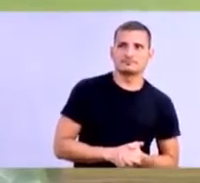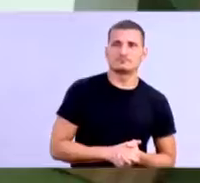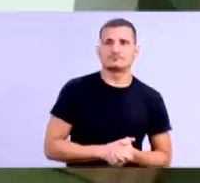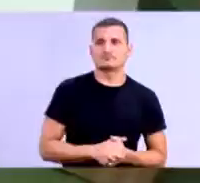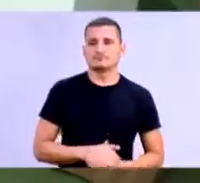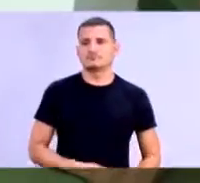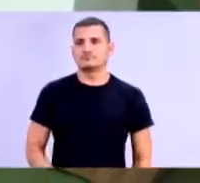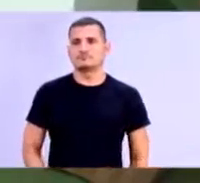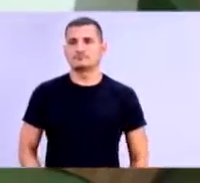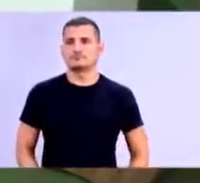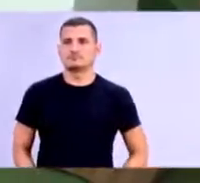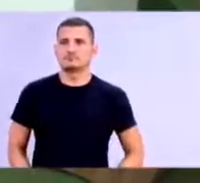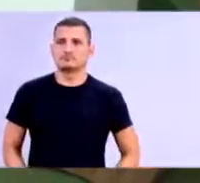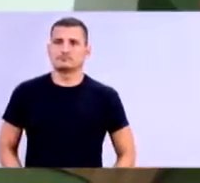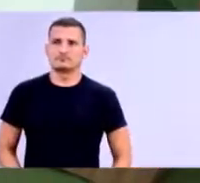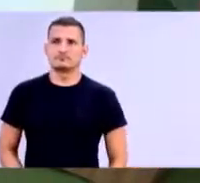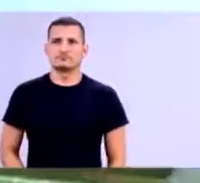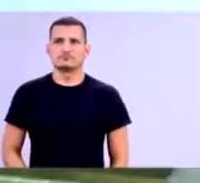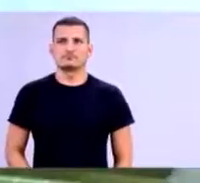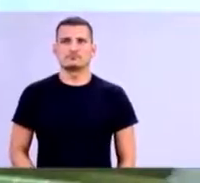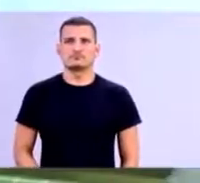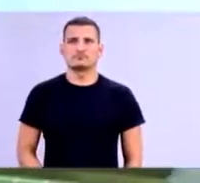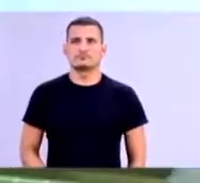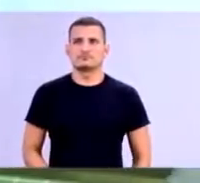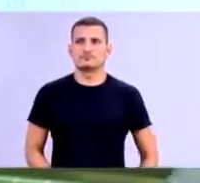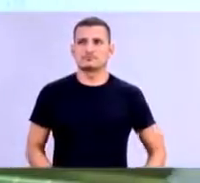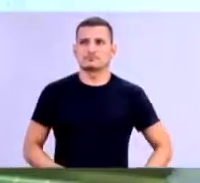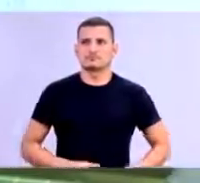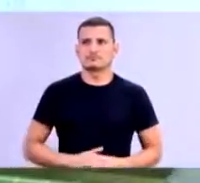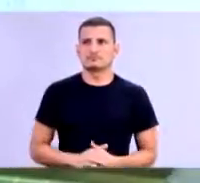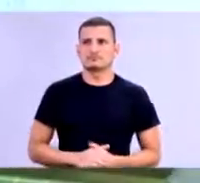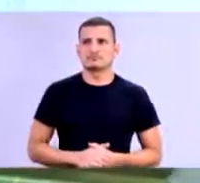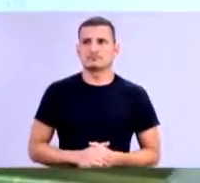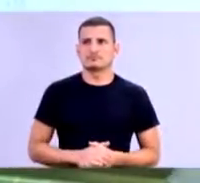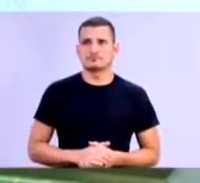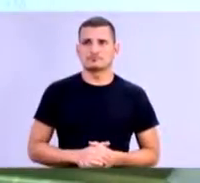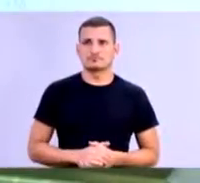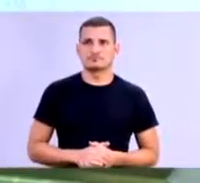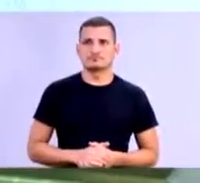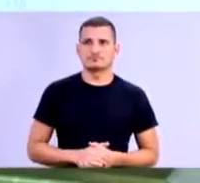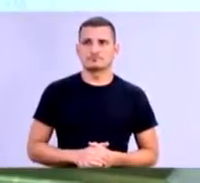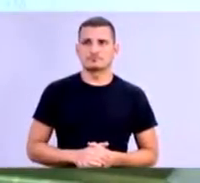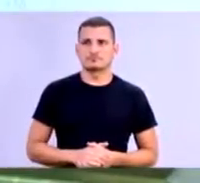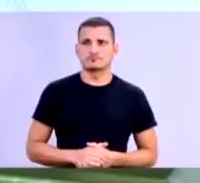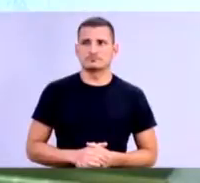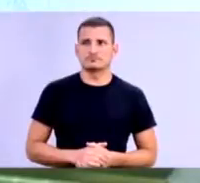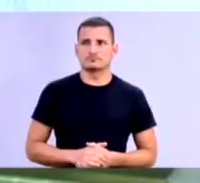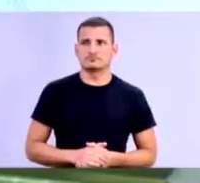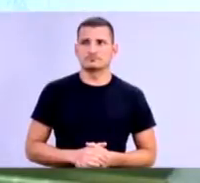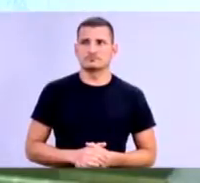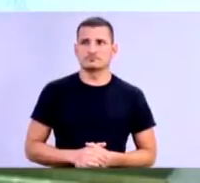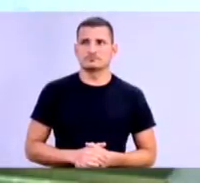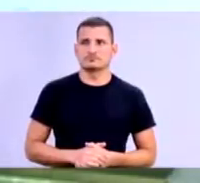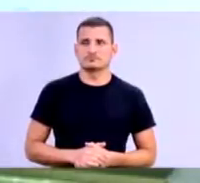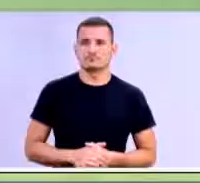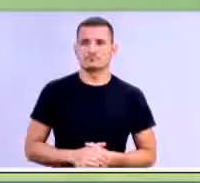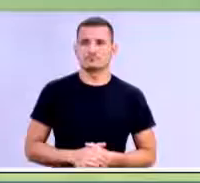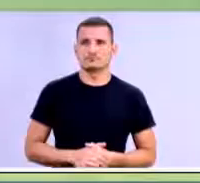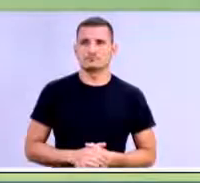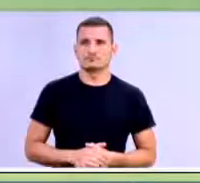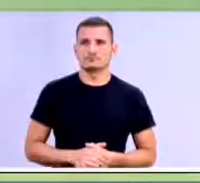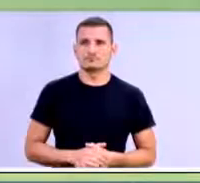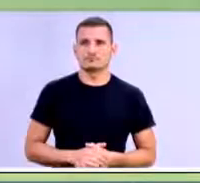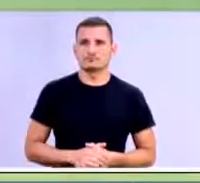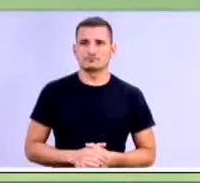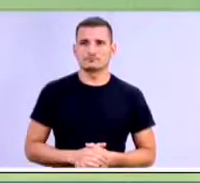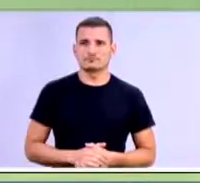questão 4. Mas vamos ver então o que pede a última questão dessa nossa atividade de sala.